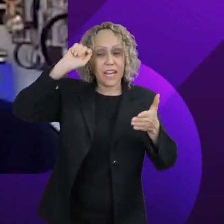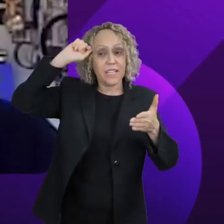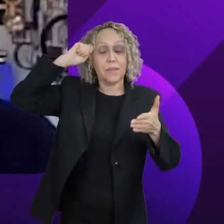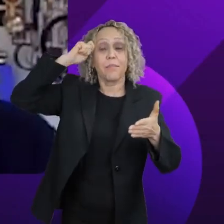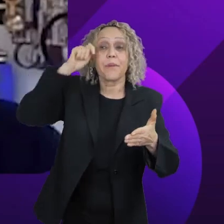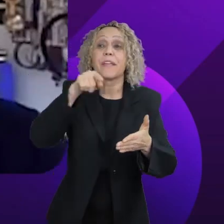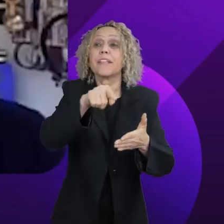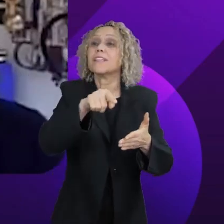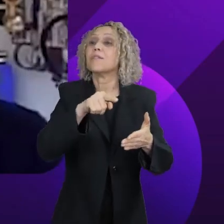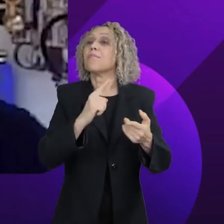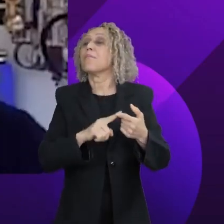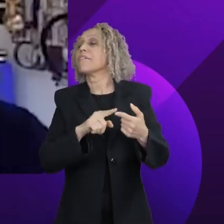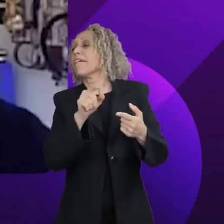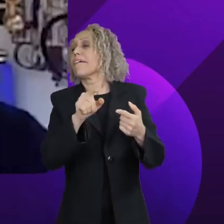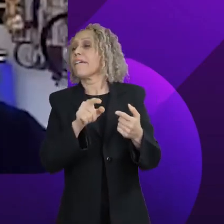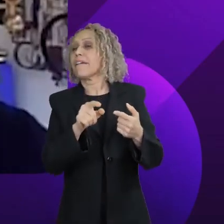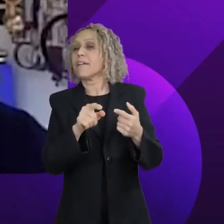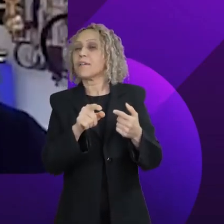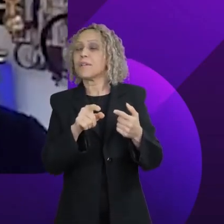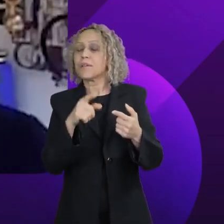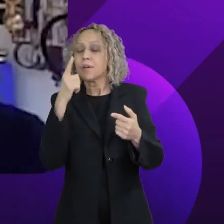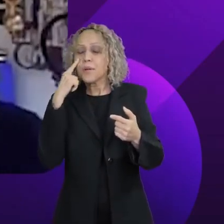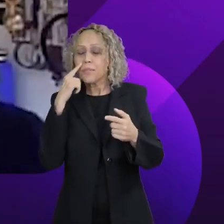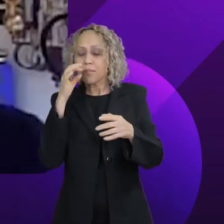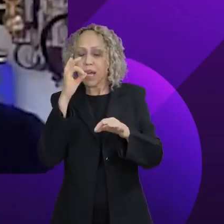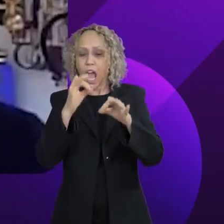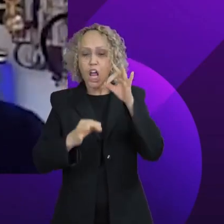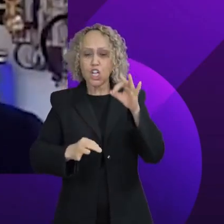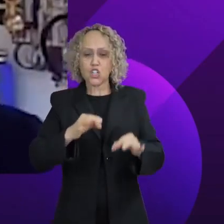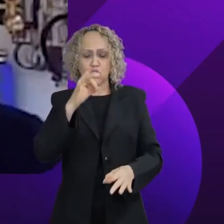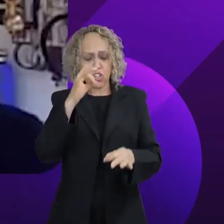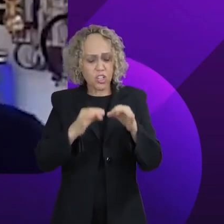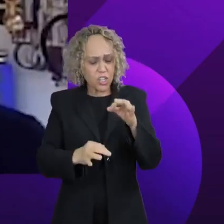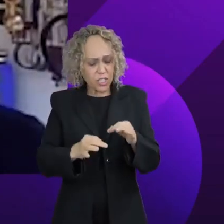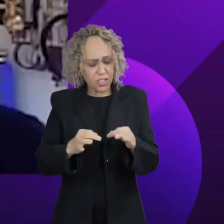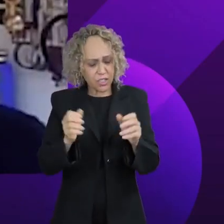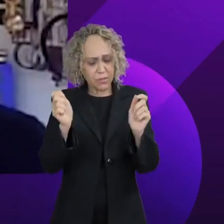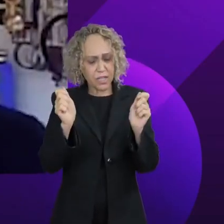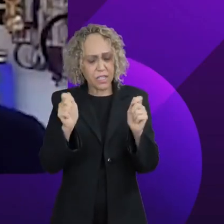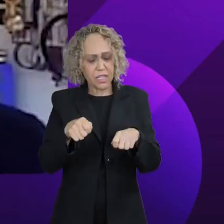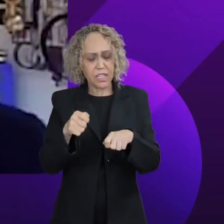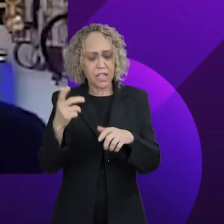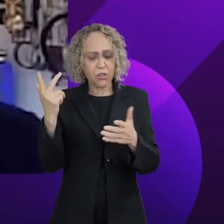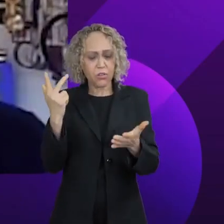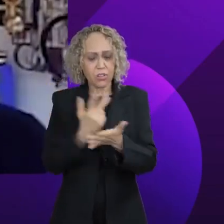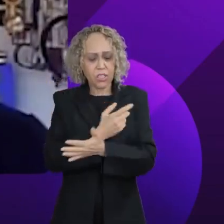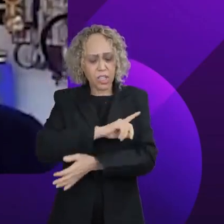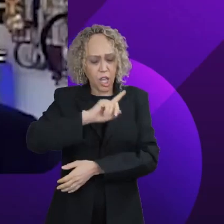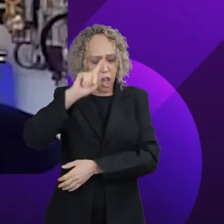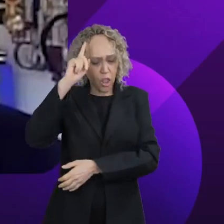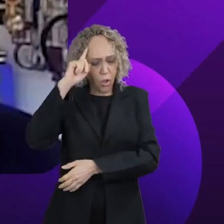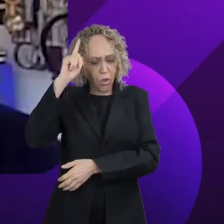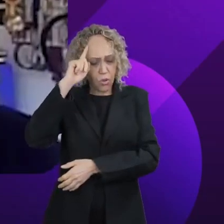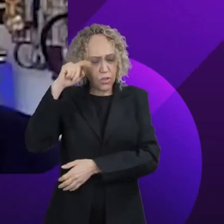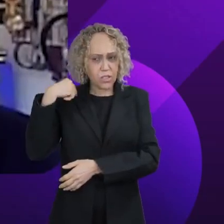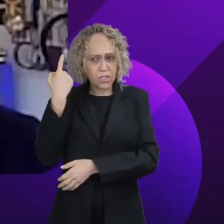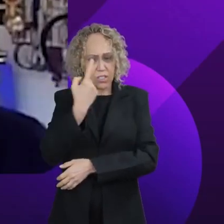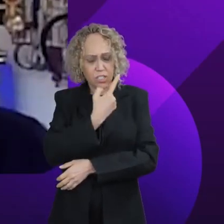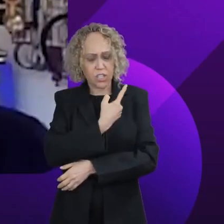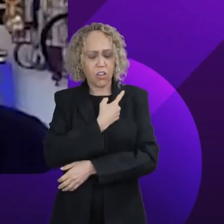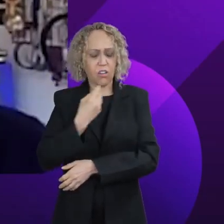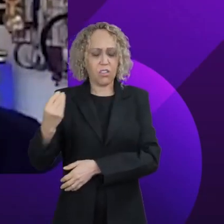chamada para a justiça que tem que acontecer todos os dias de nossa vida. Aliás, de